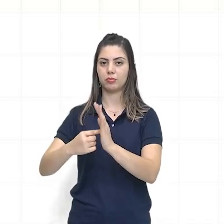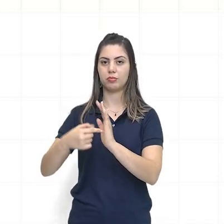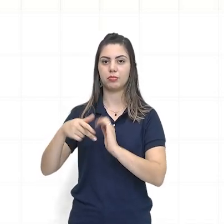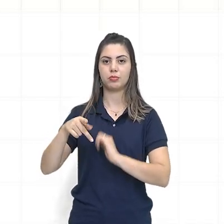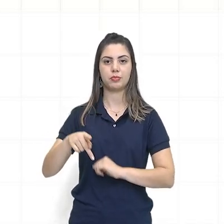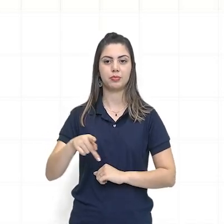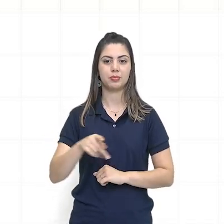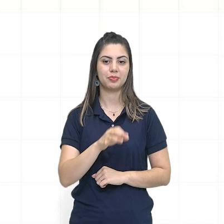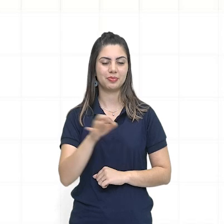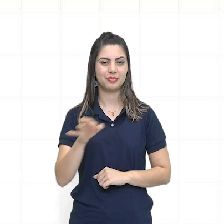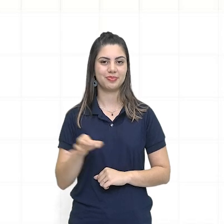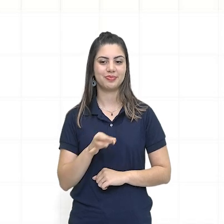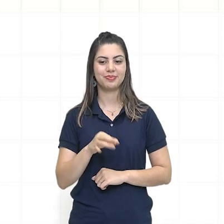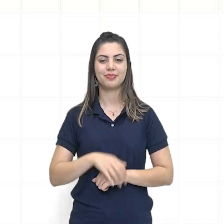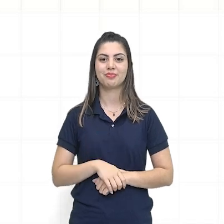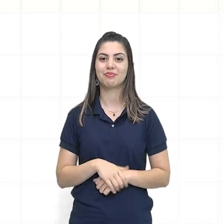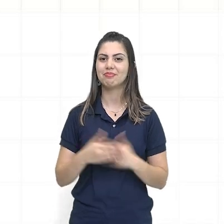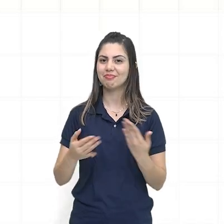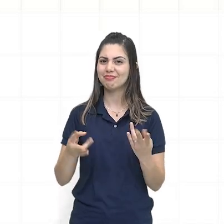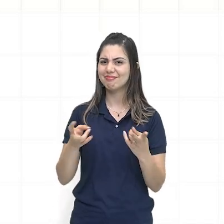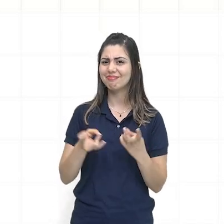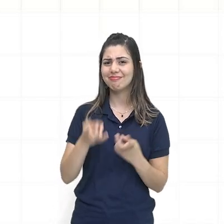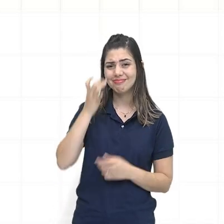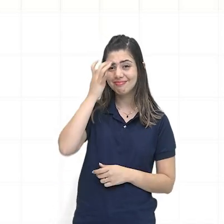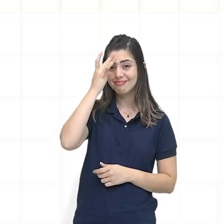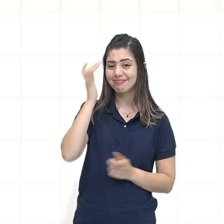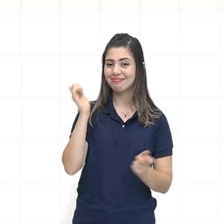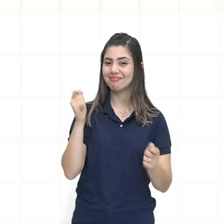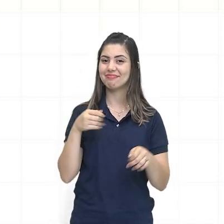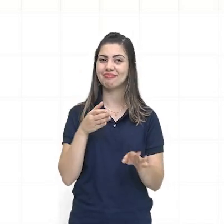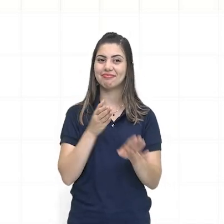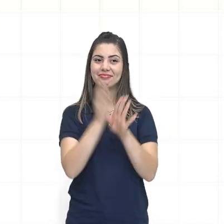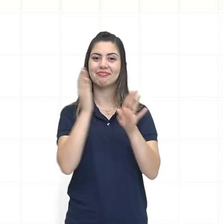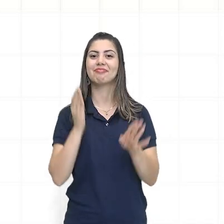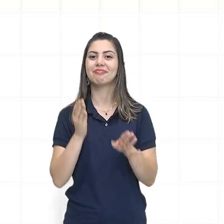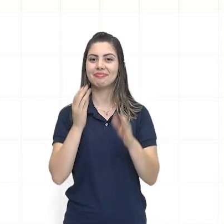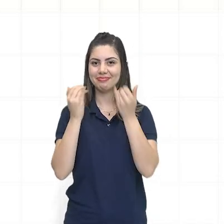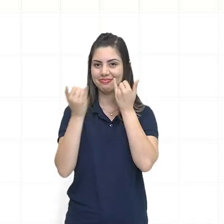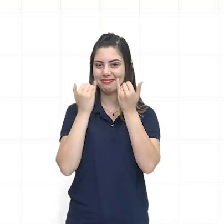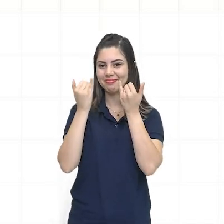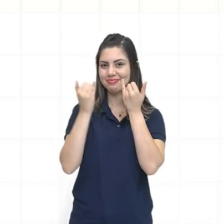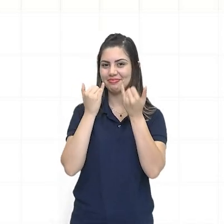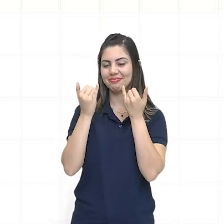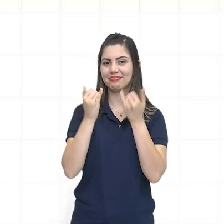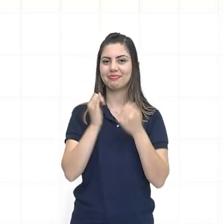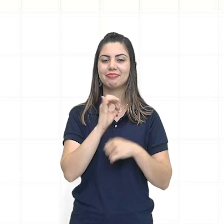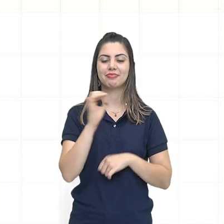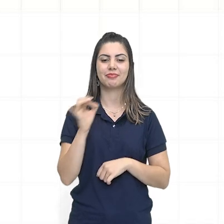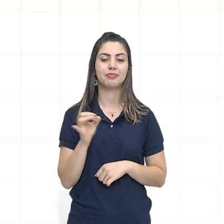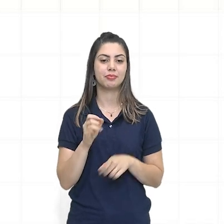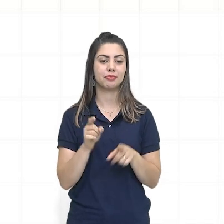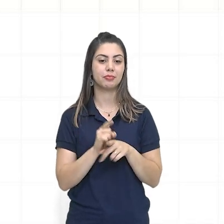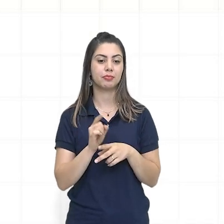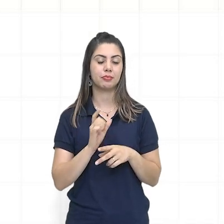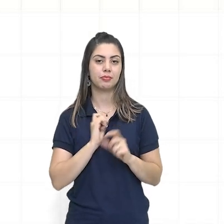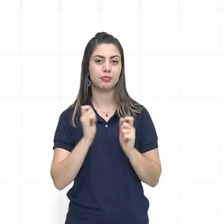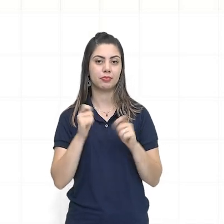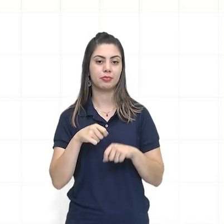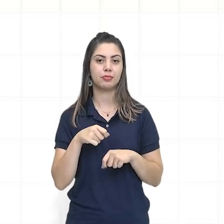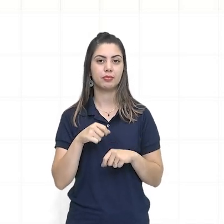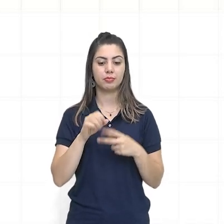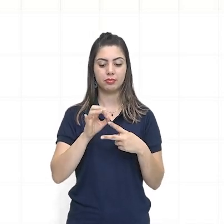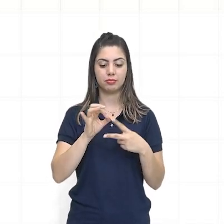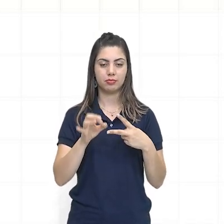P, certo? Então, vejam que é bem simples da gente identificar e nomear o vértice